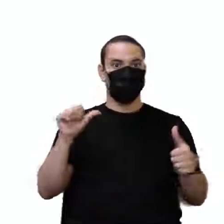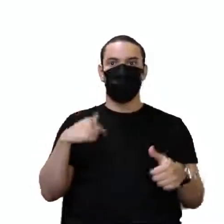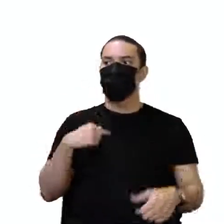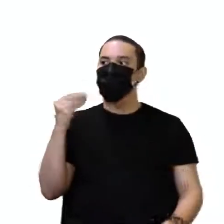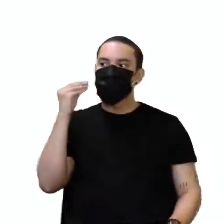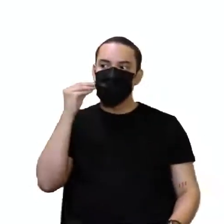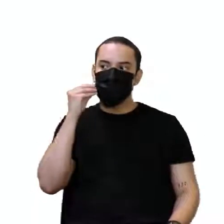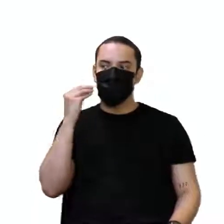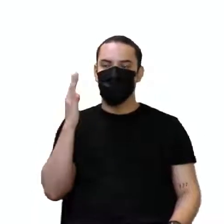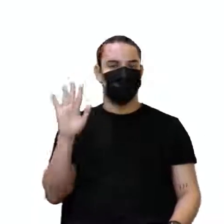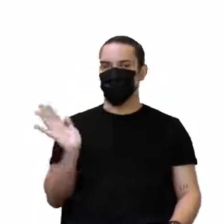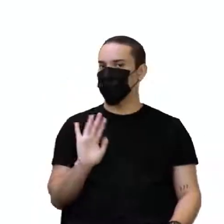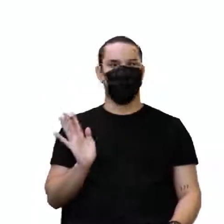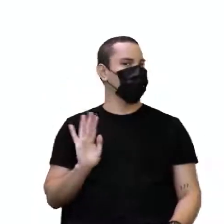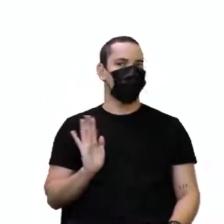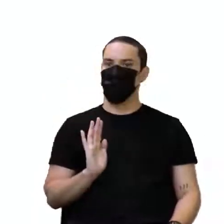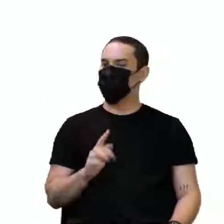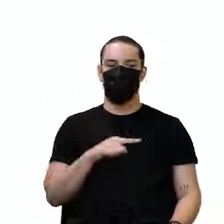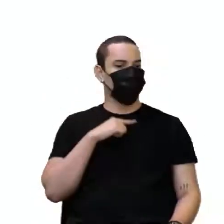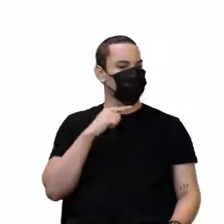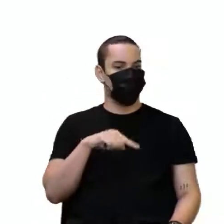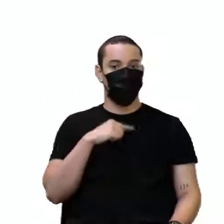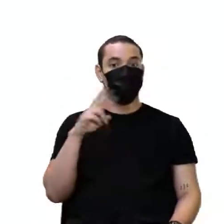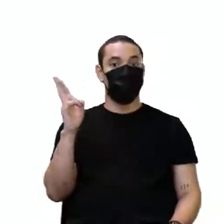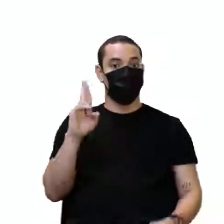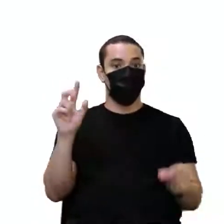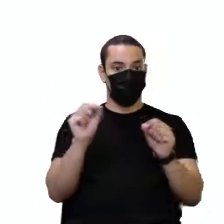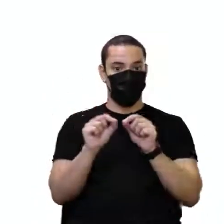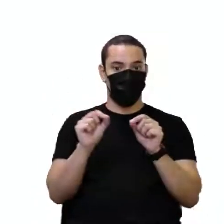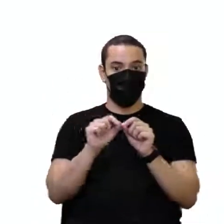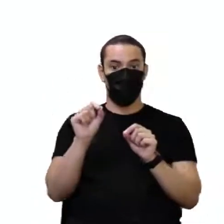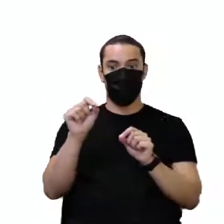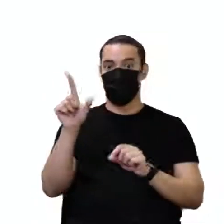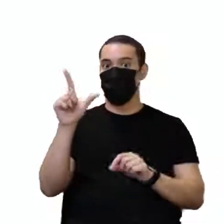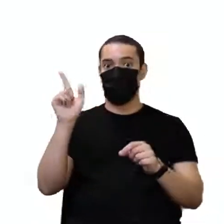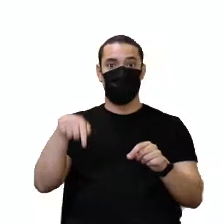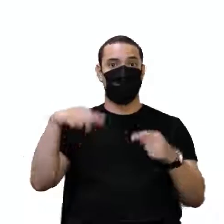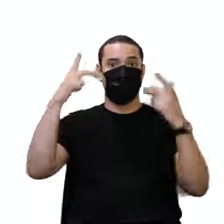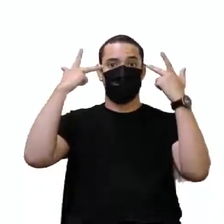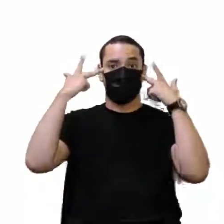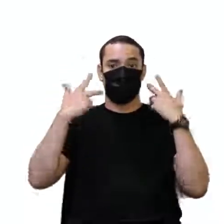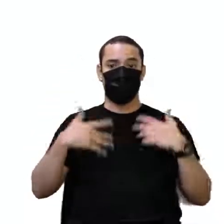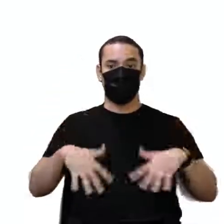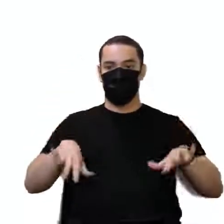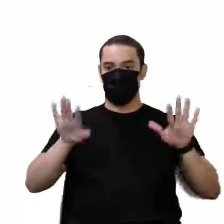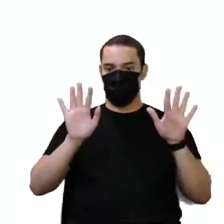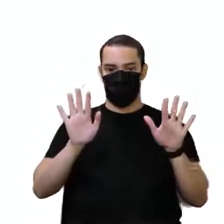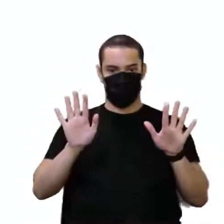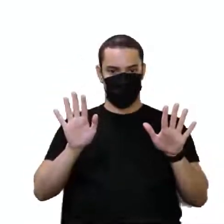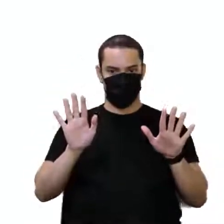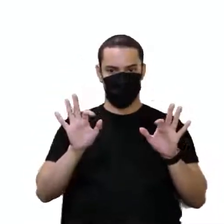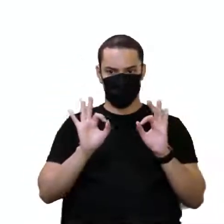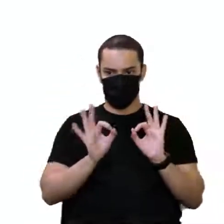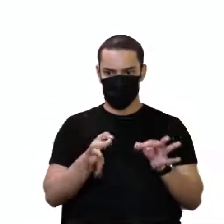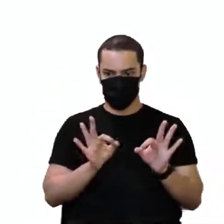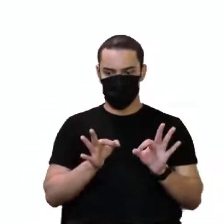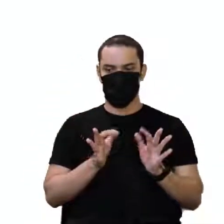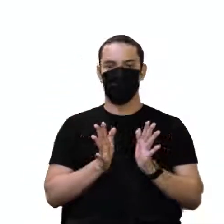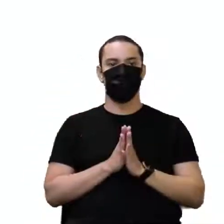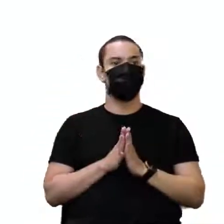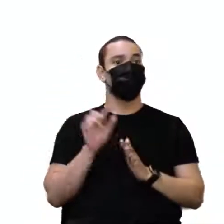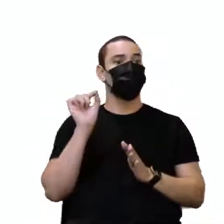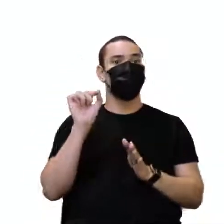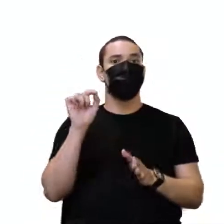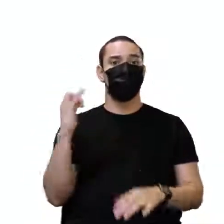imitar qualquer elemento ali. Não. Quem realiza esse processo é a seleção natural. Gente,